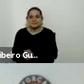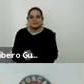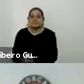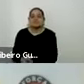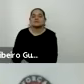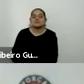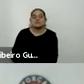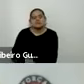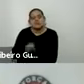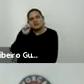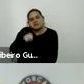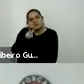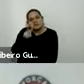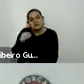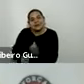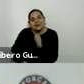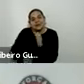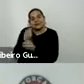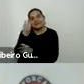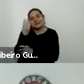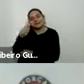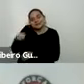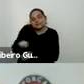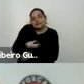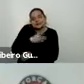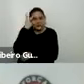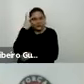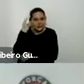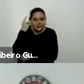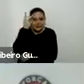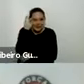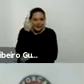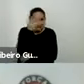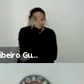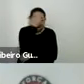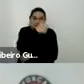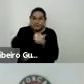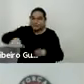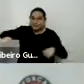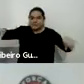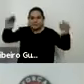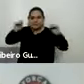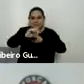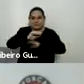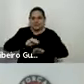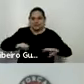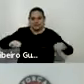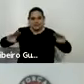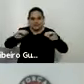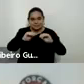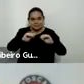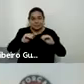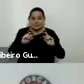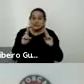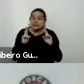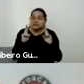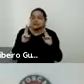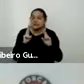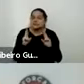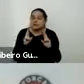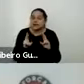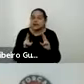todos falando, o novo normal. E a gente espera que o novo normal traga uma vida digna